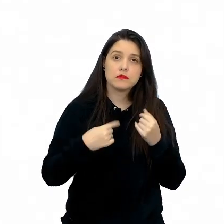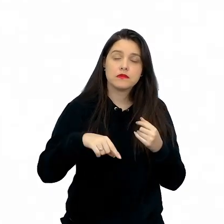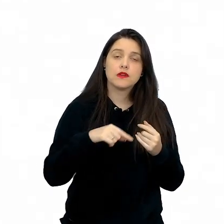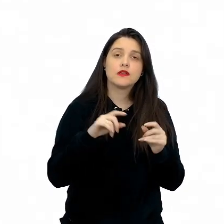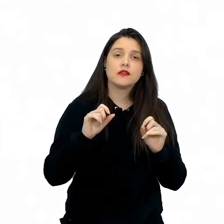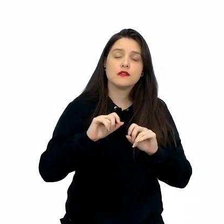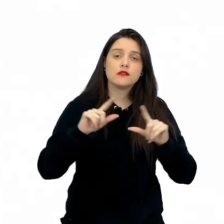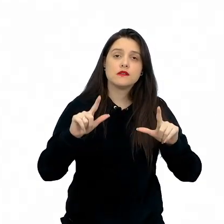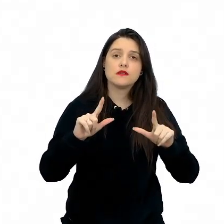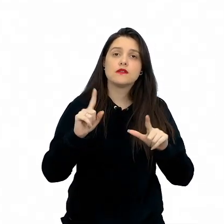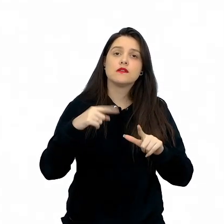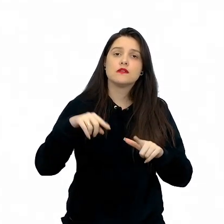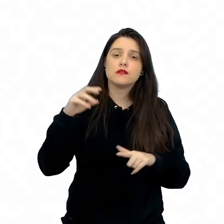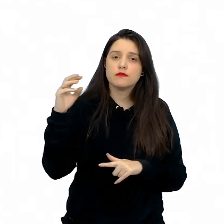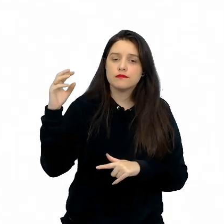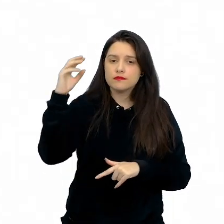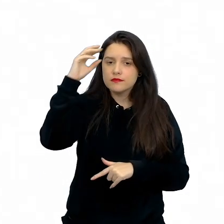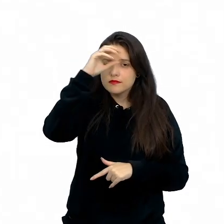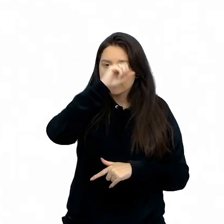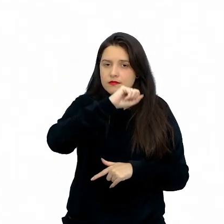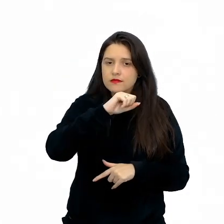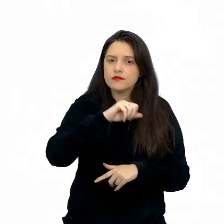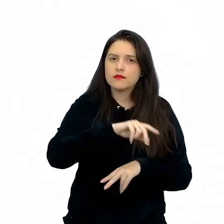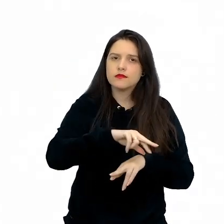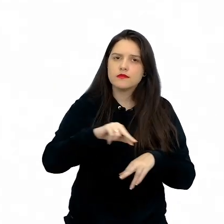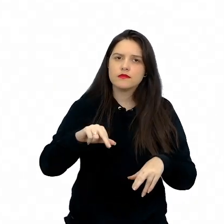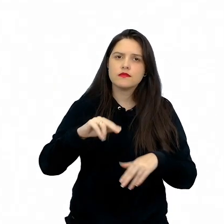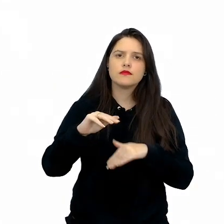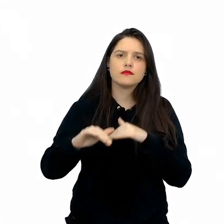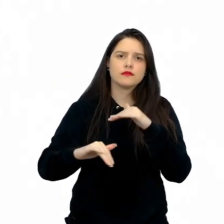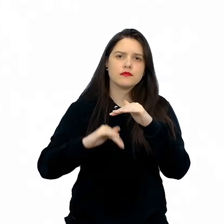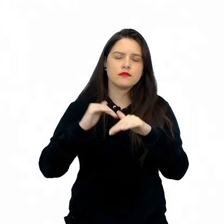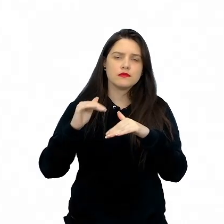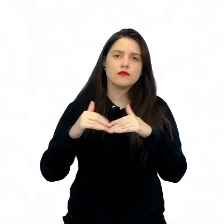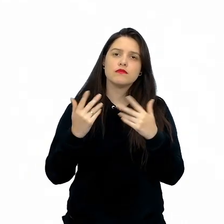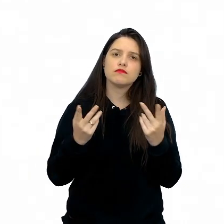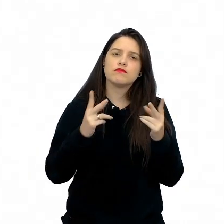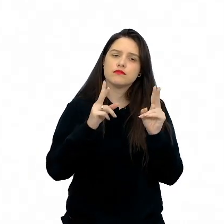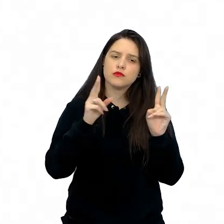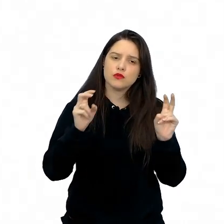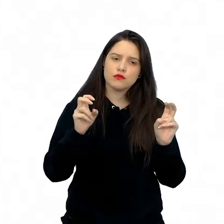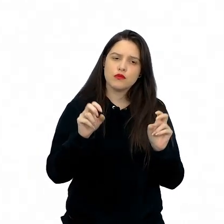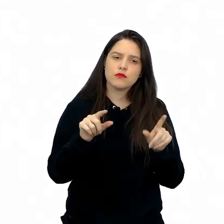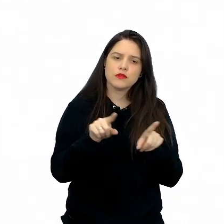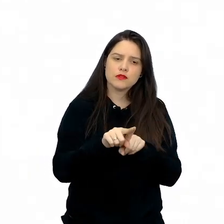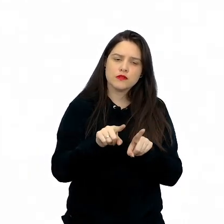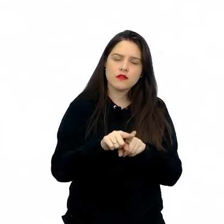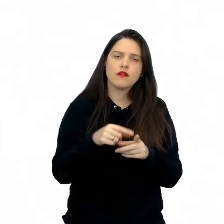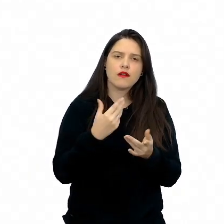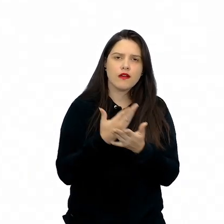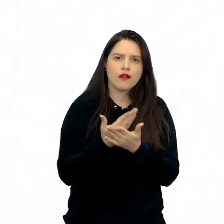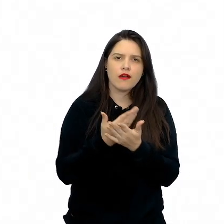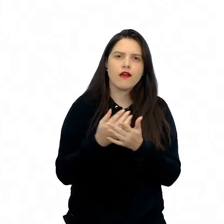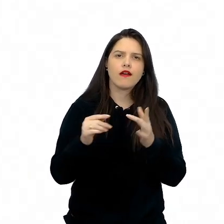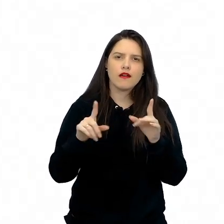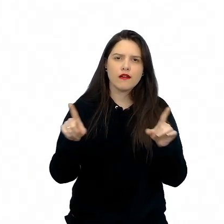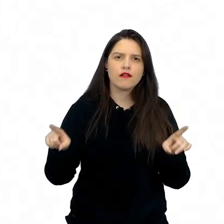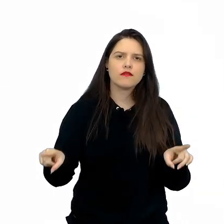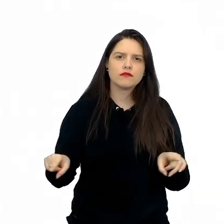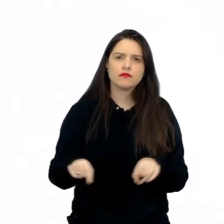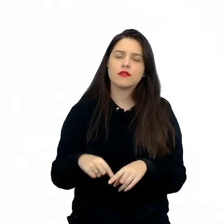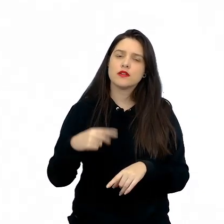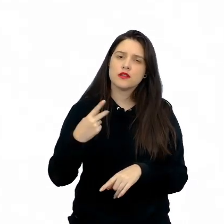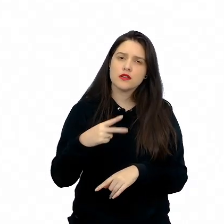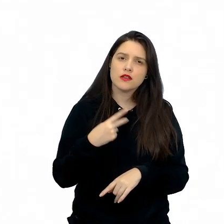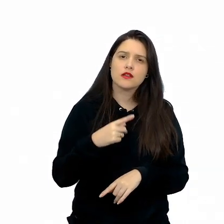Registrar, acabei de dizer, vamos registrar para o nosso colega ver, então pode ser um grupo, áudio, faz um áudio lá, olha, estou